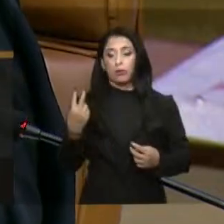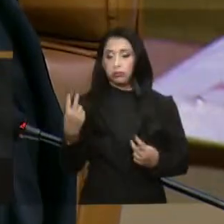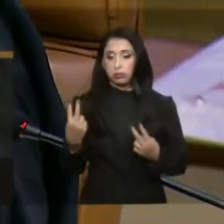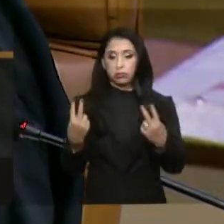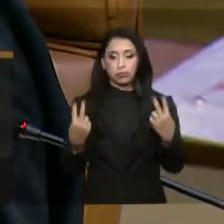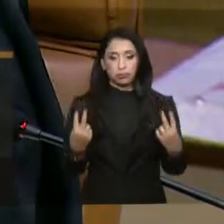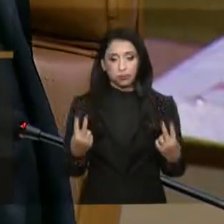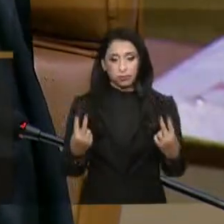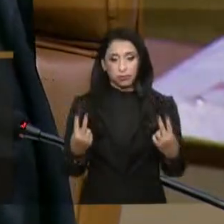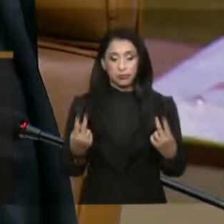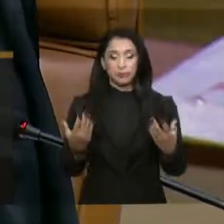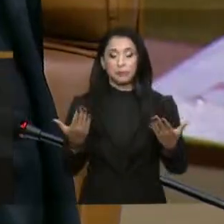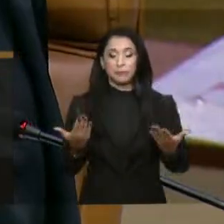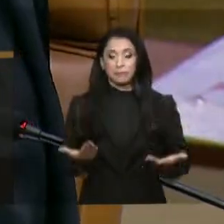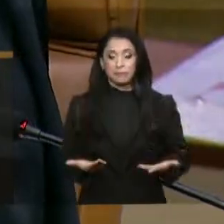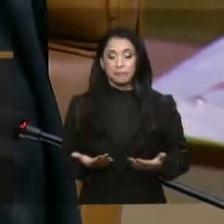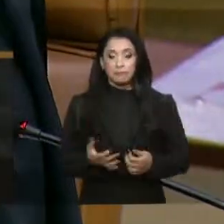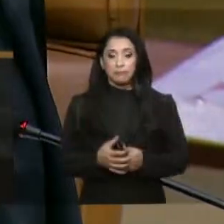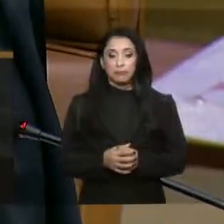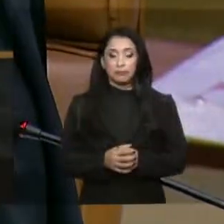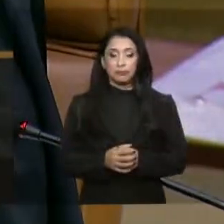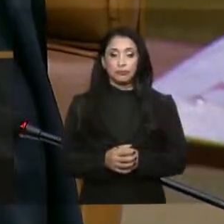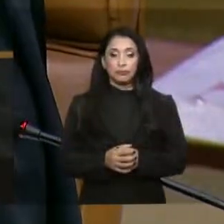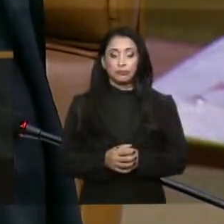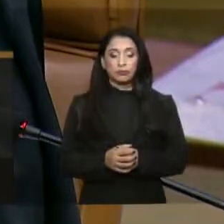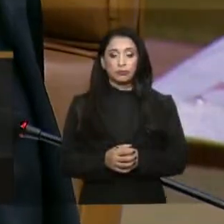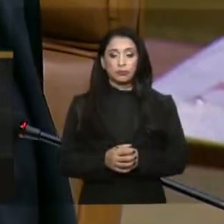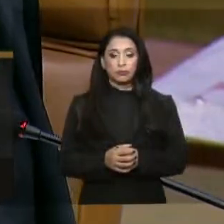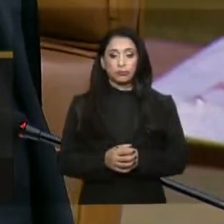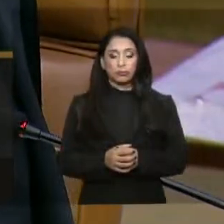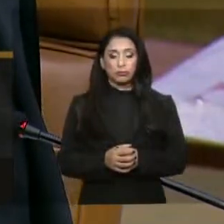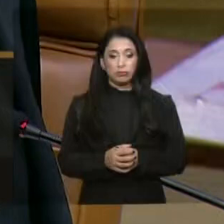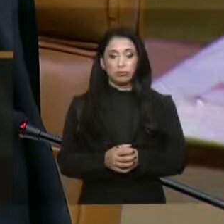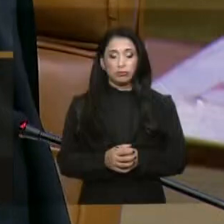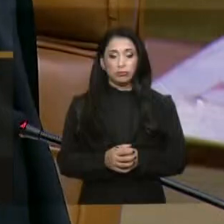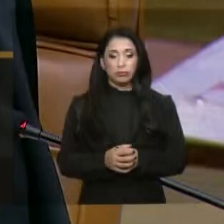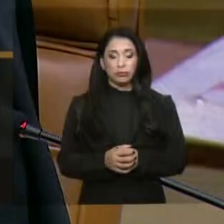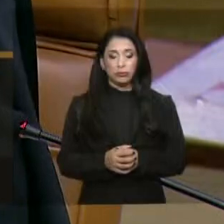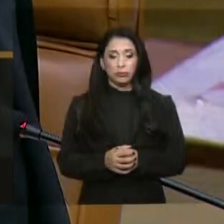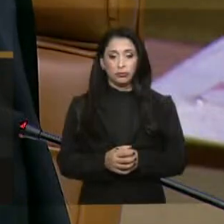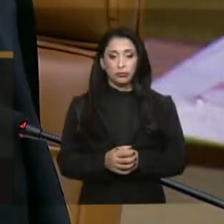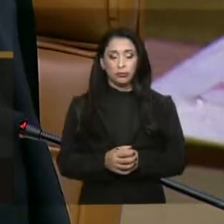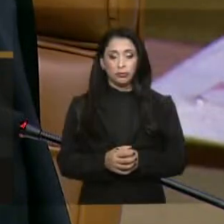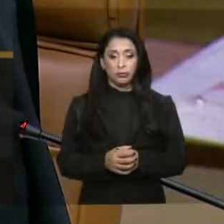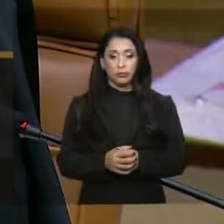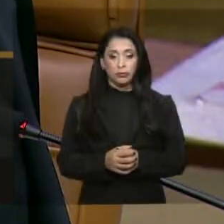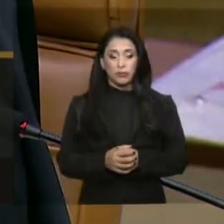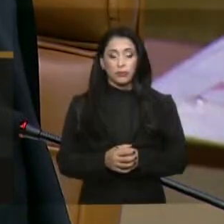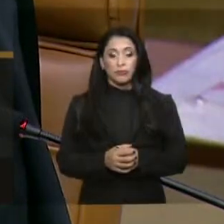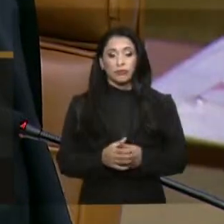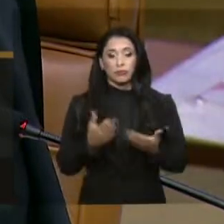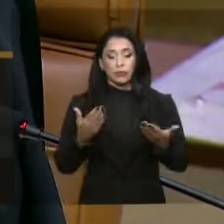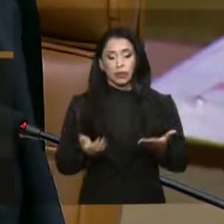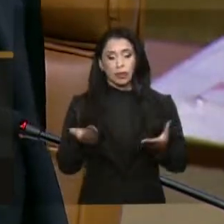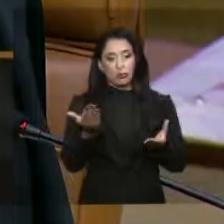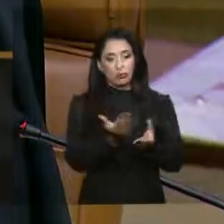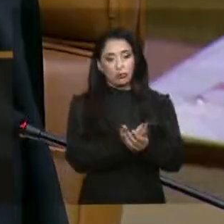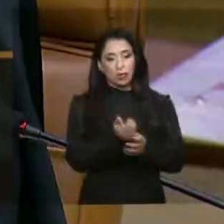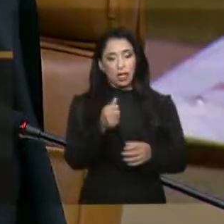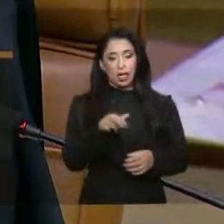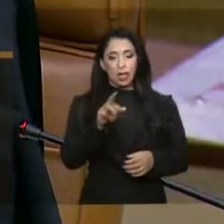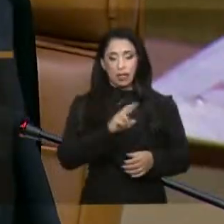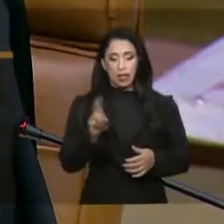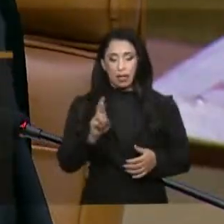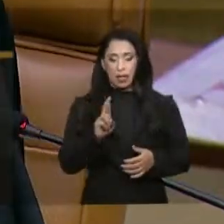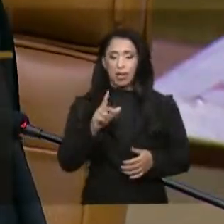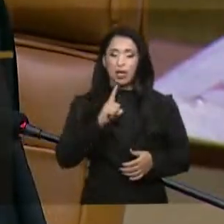resultado. Então, sendo cabível a presente rescisória, diante das